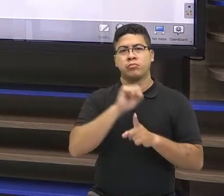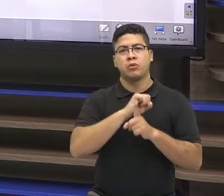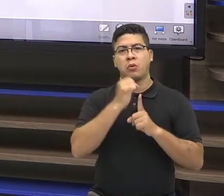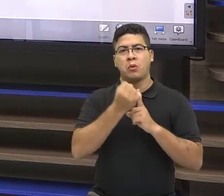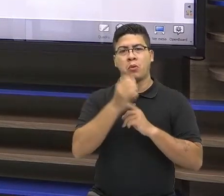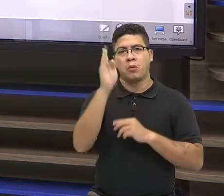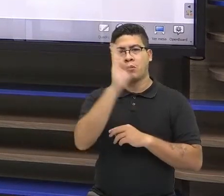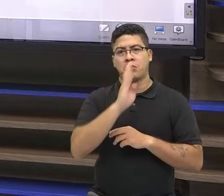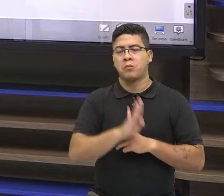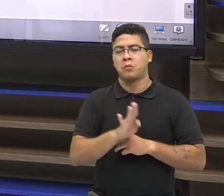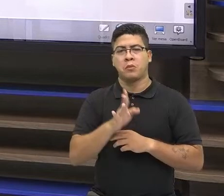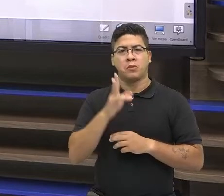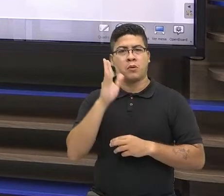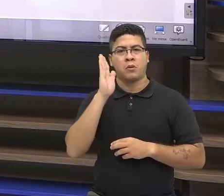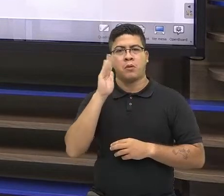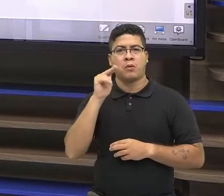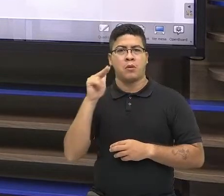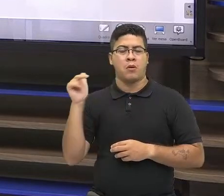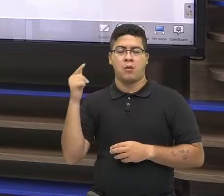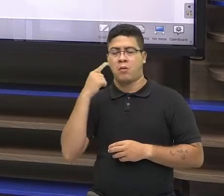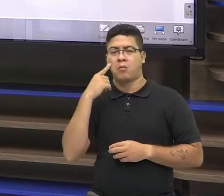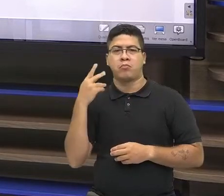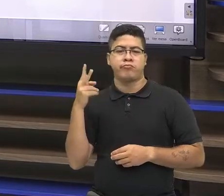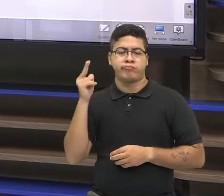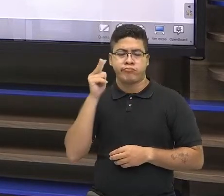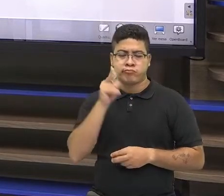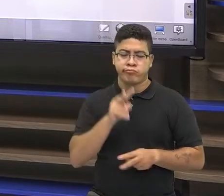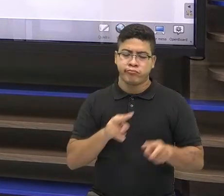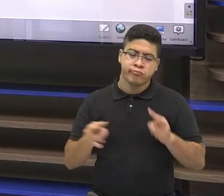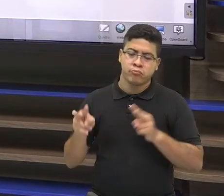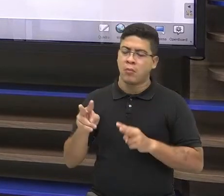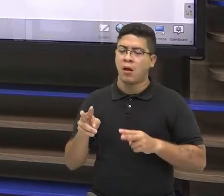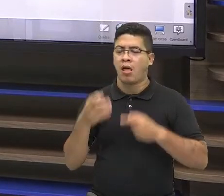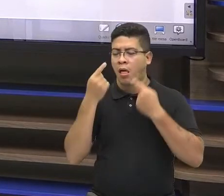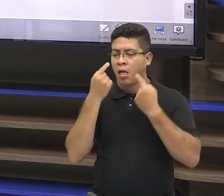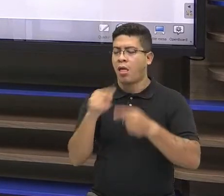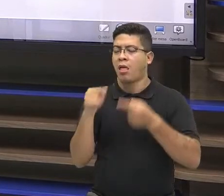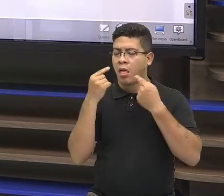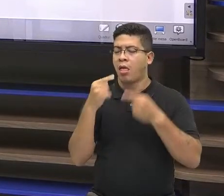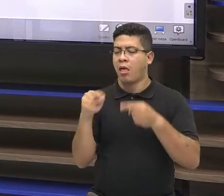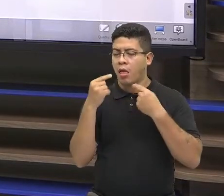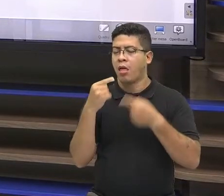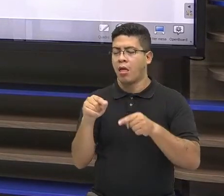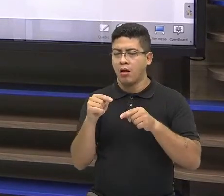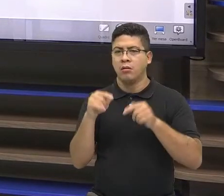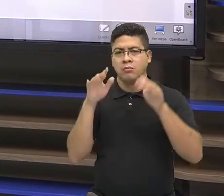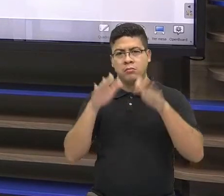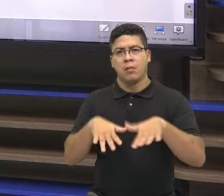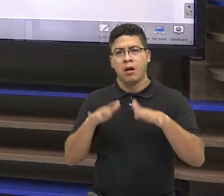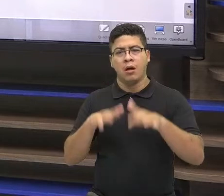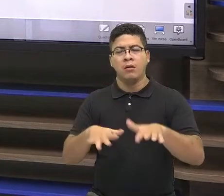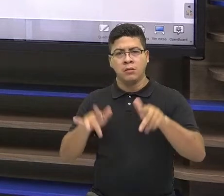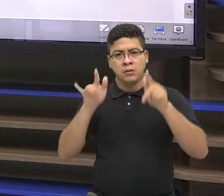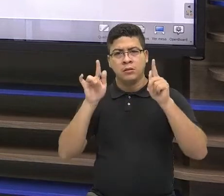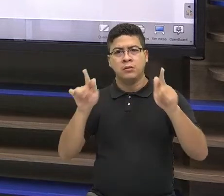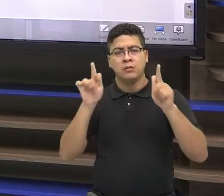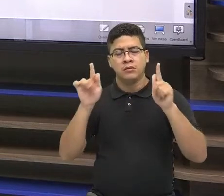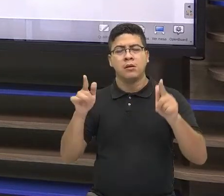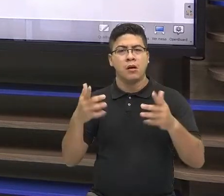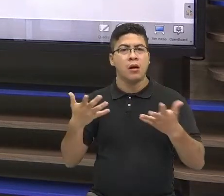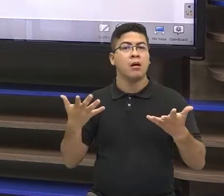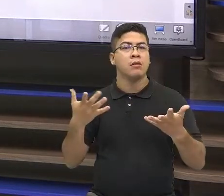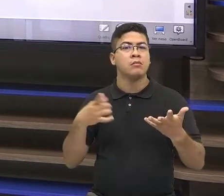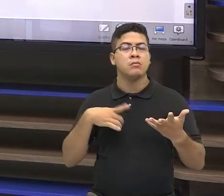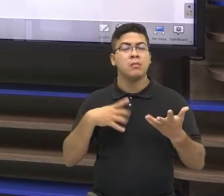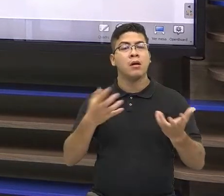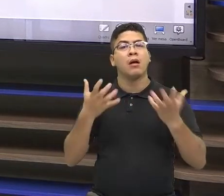dava muita atenção. Então, por isso que eles iam lá, iam falar, faziam movimentos e queriam que realmente a